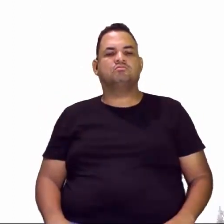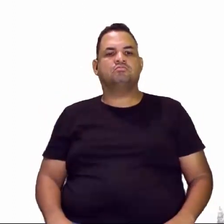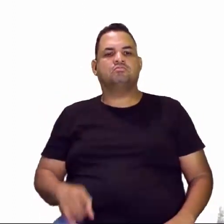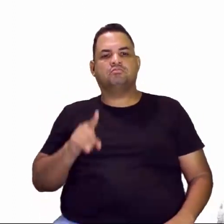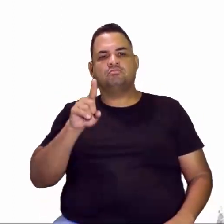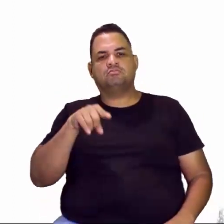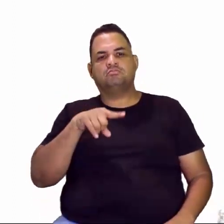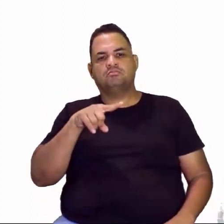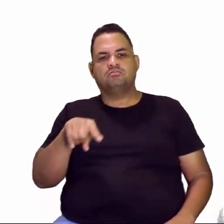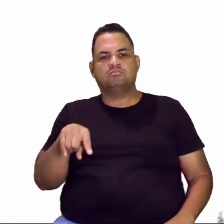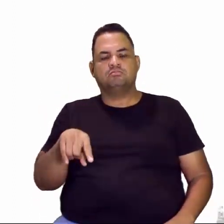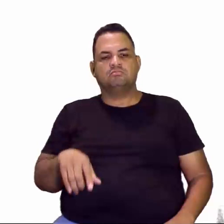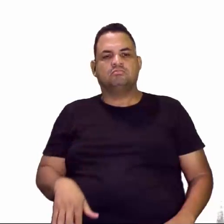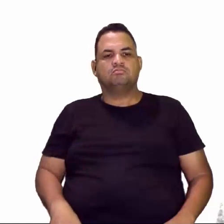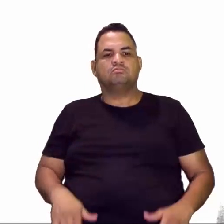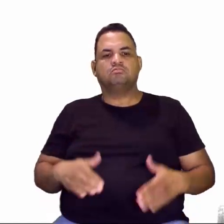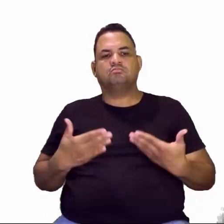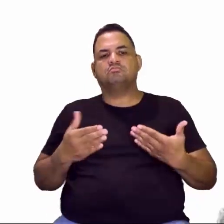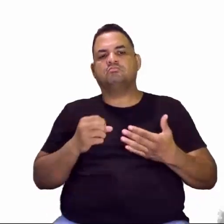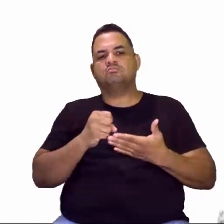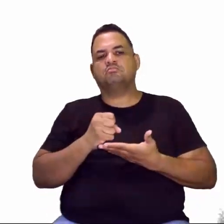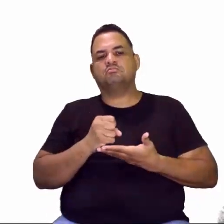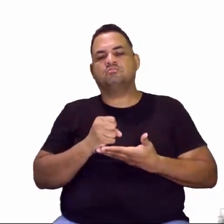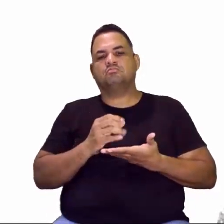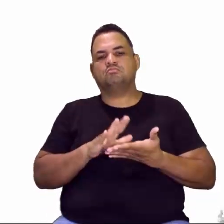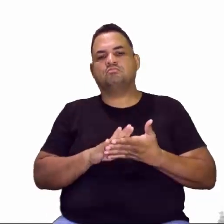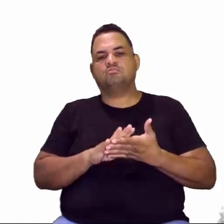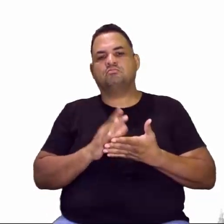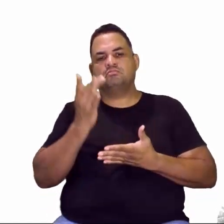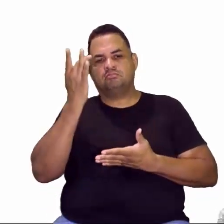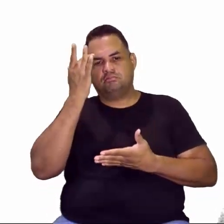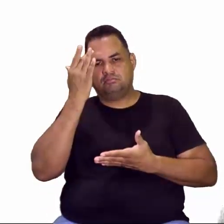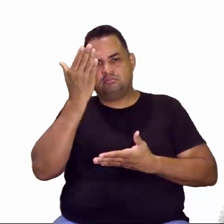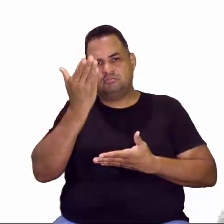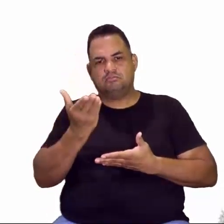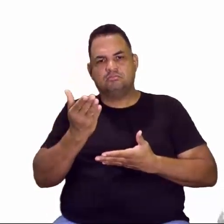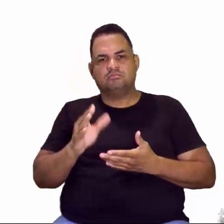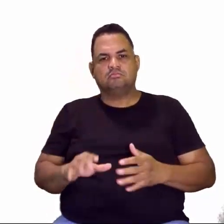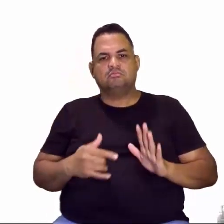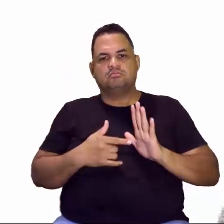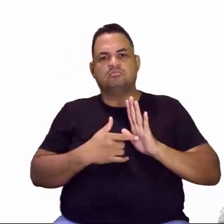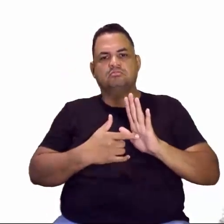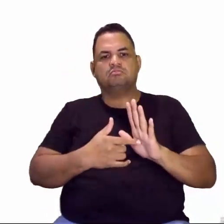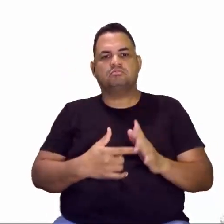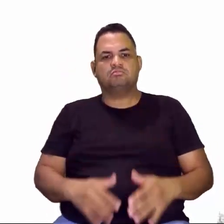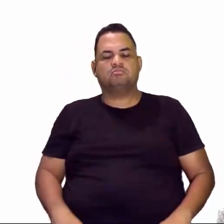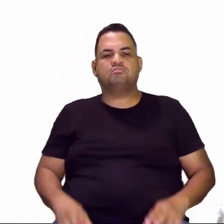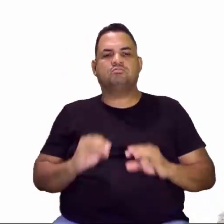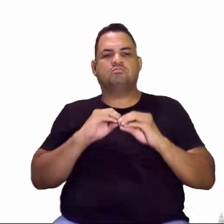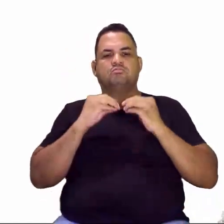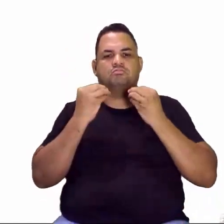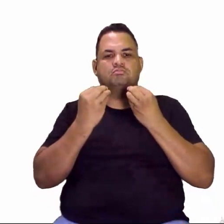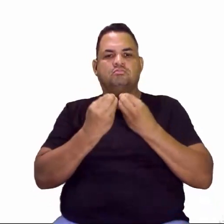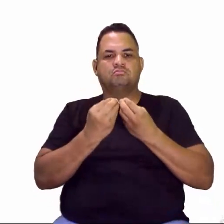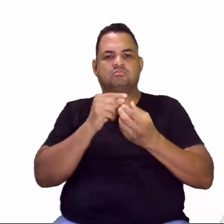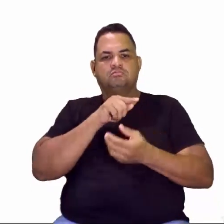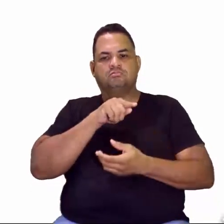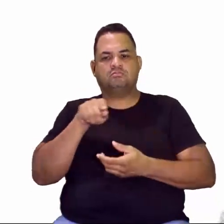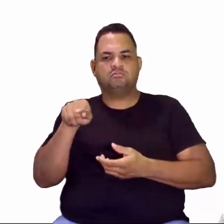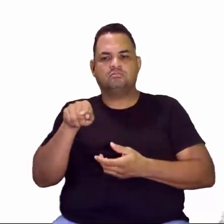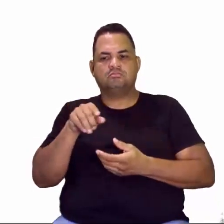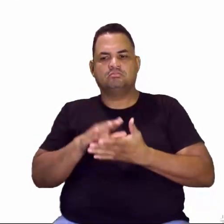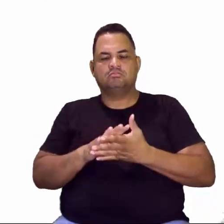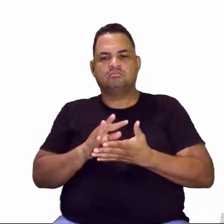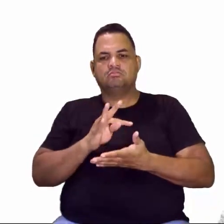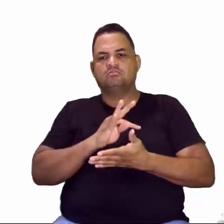marque a alternativa que corresponde às fórmulas que representam as substâncias que foram grifadas lá